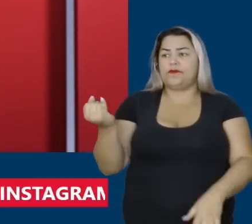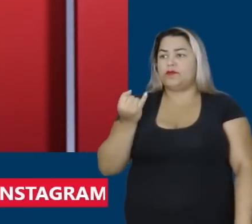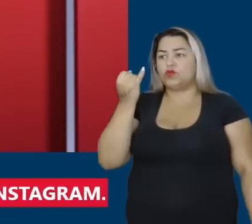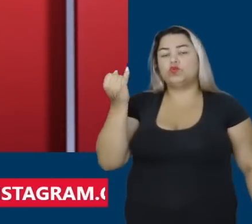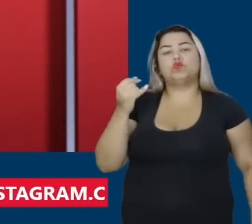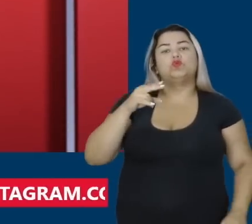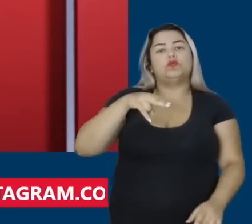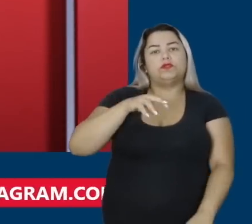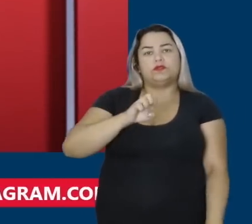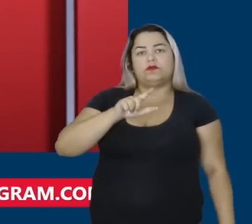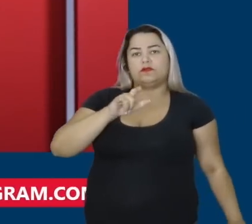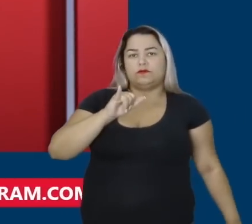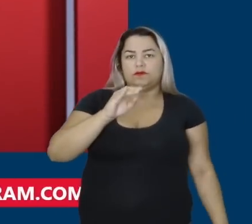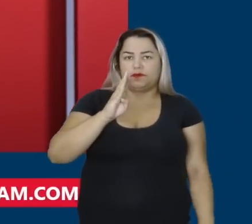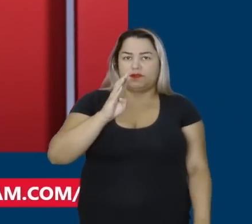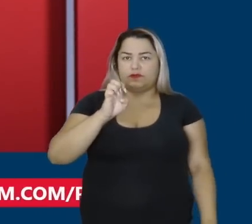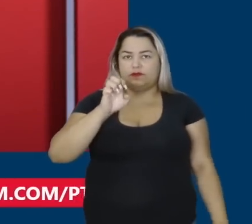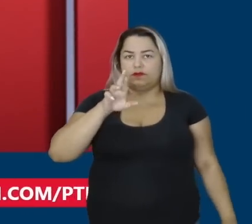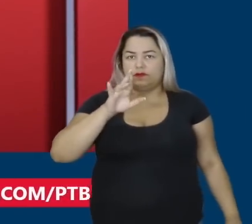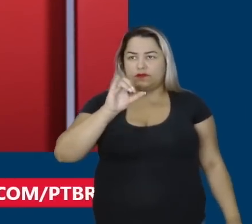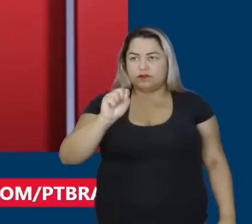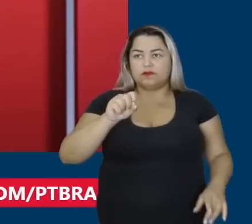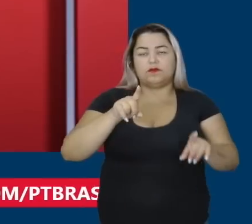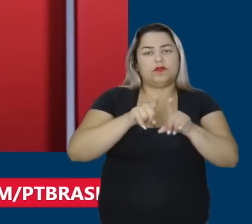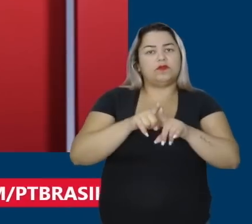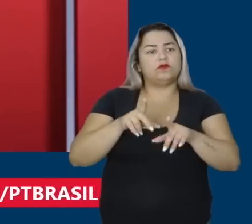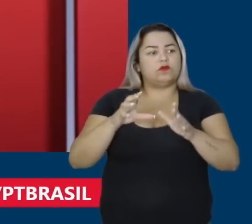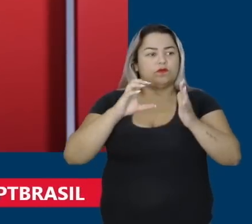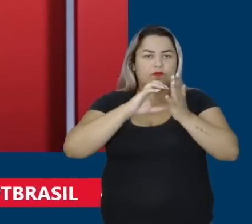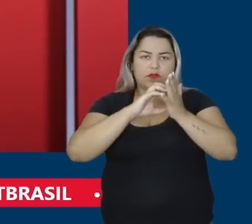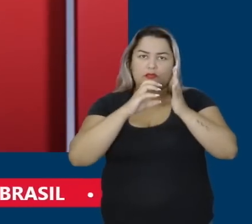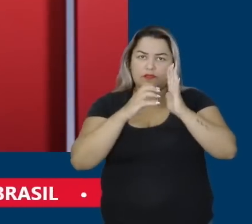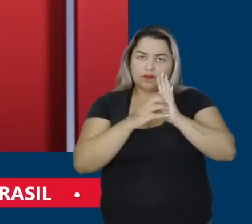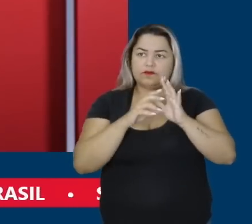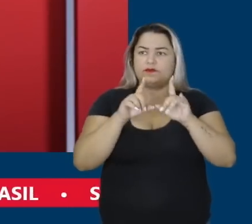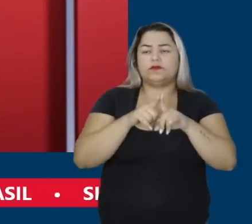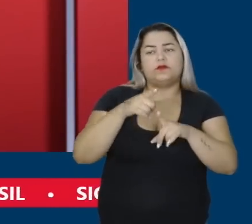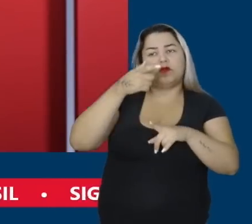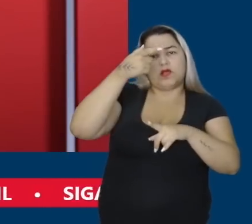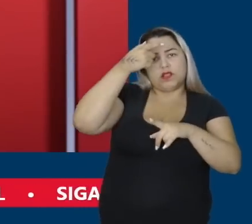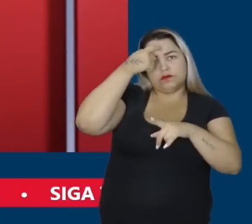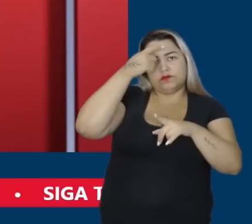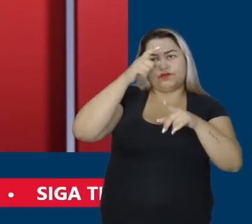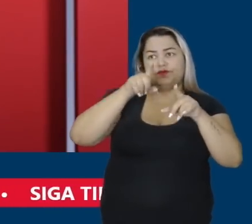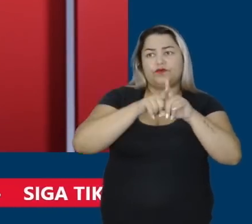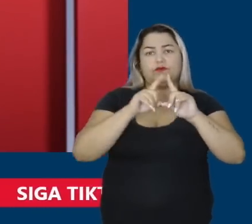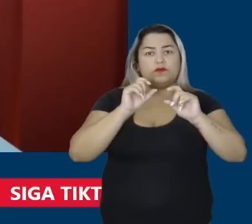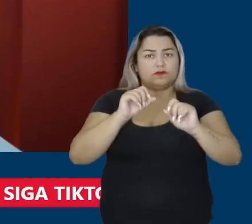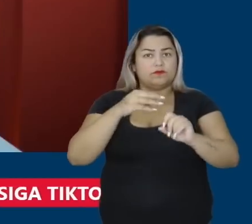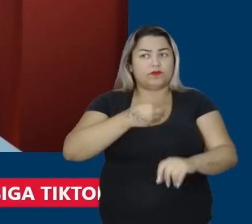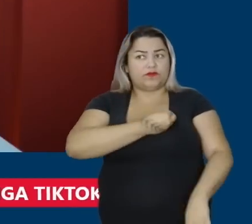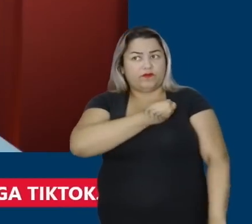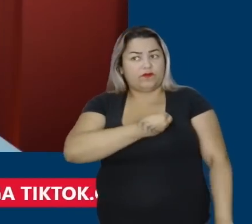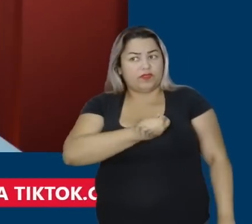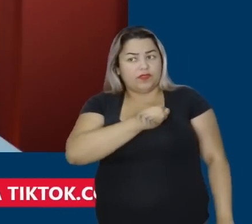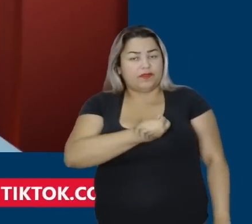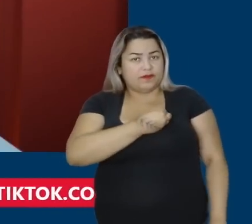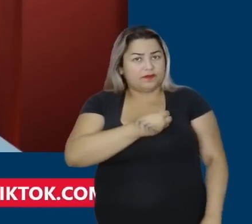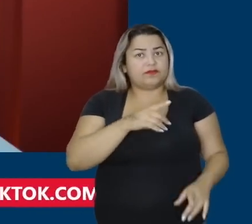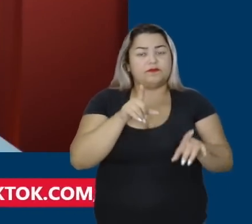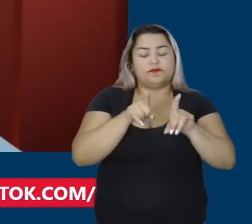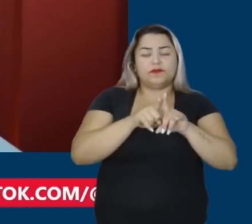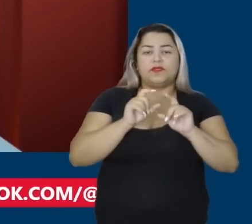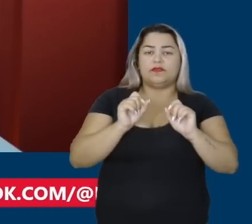setores neoliberais exige um partido mobilizado e ciente da complexidade do quadro em que vivemos. A exigência